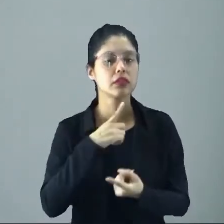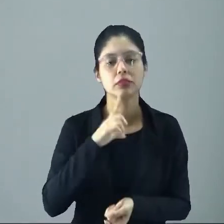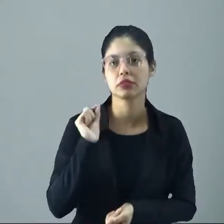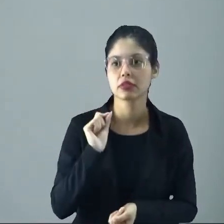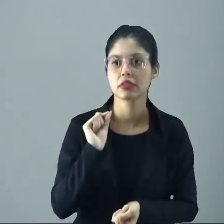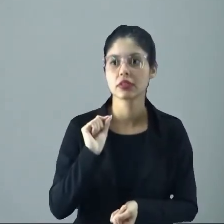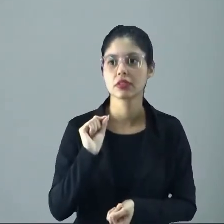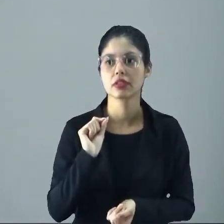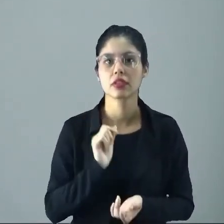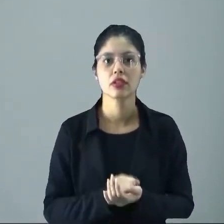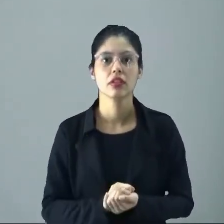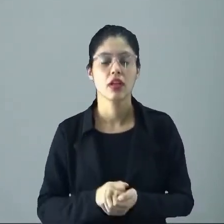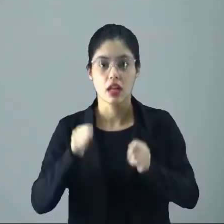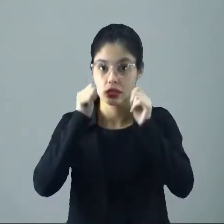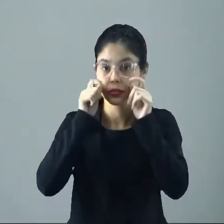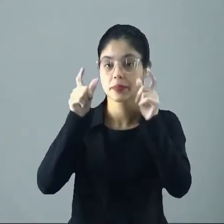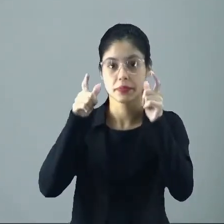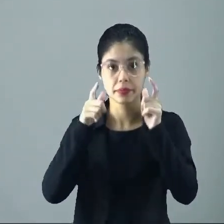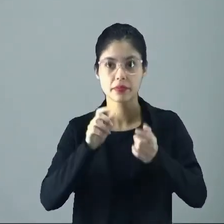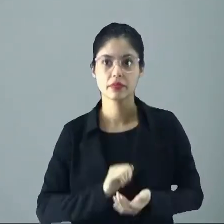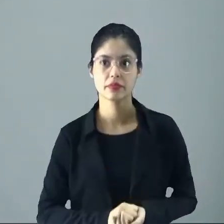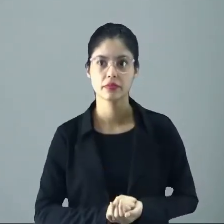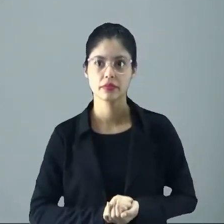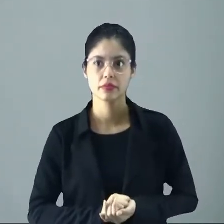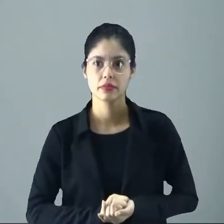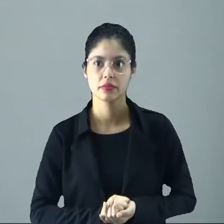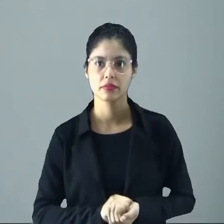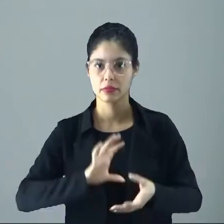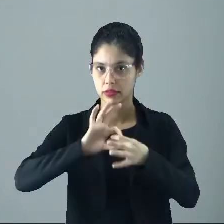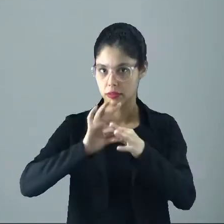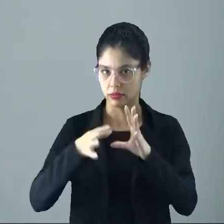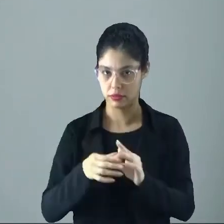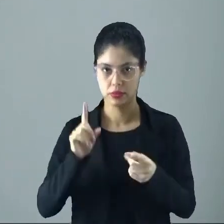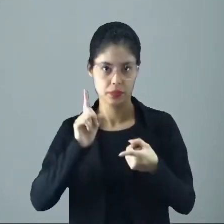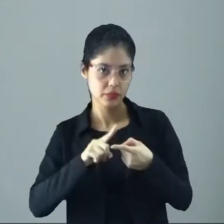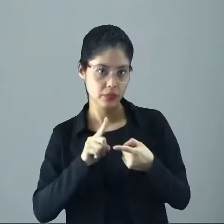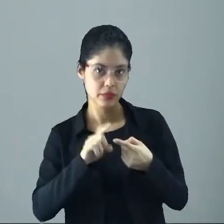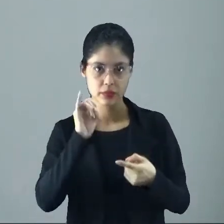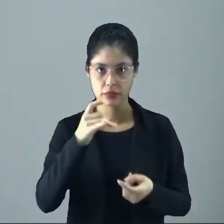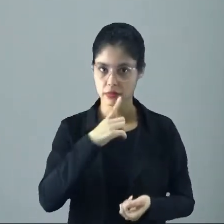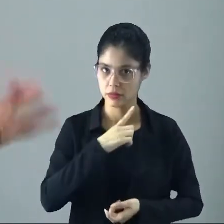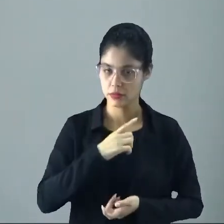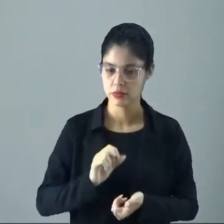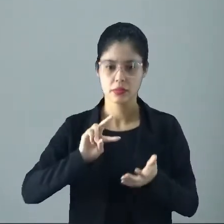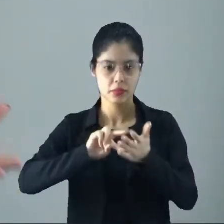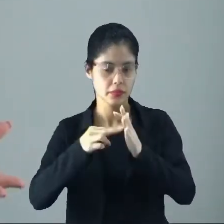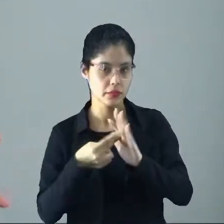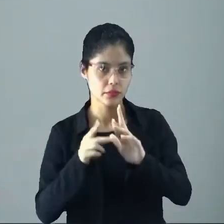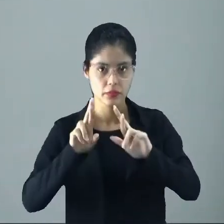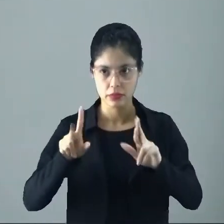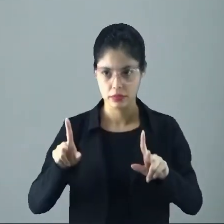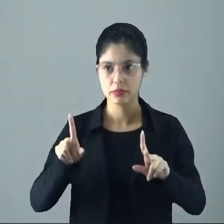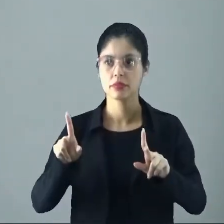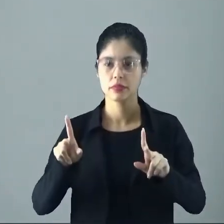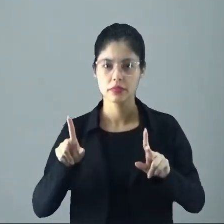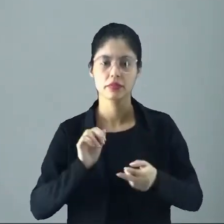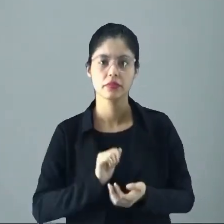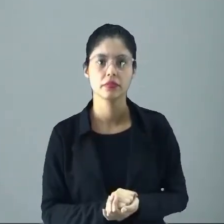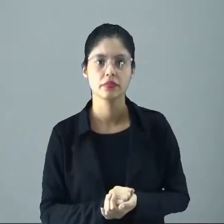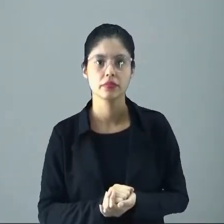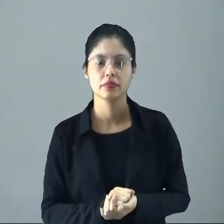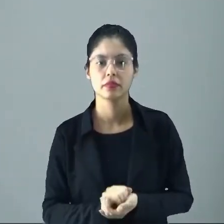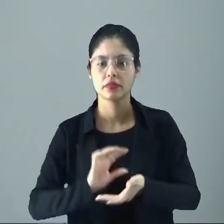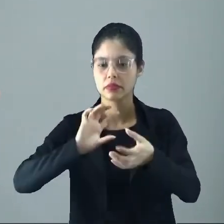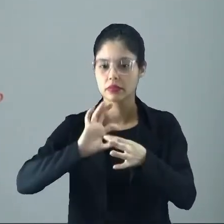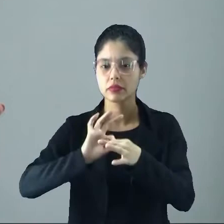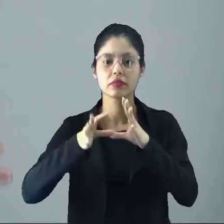temos que prestar muita atenção no contexto, porque se elas têm significados diferentes, né? Então,